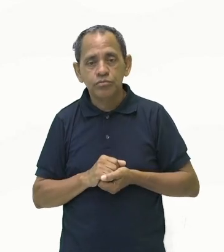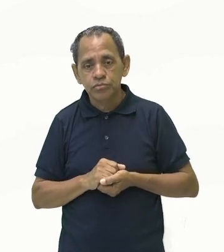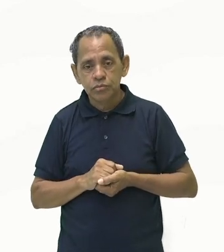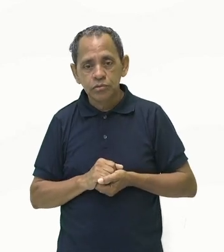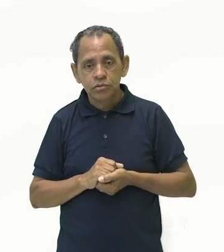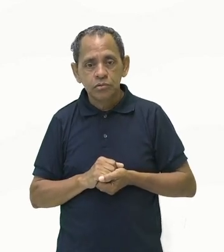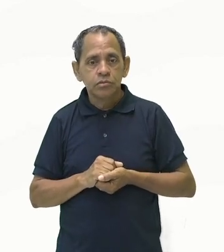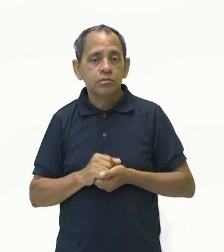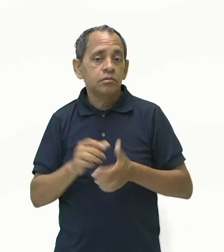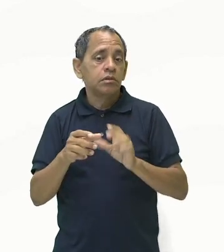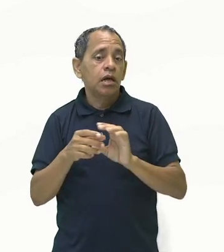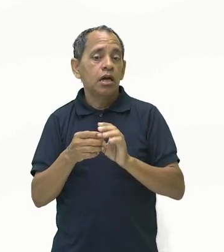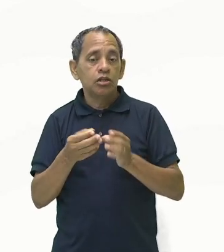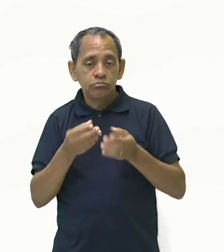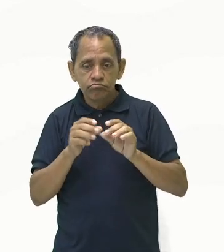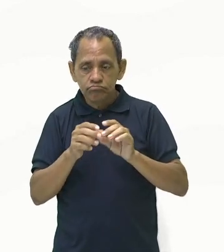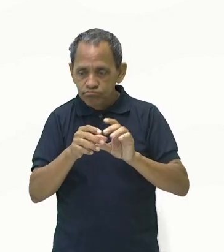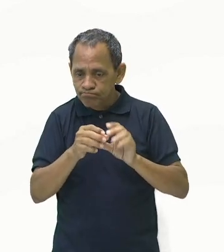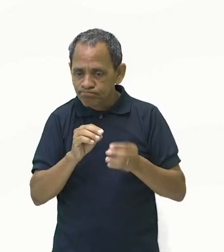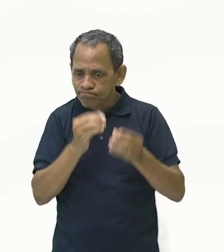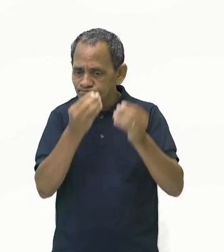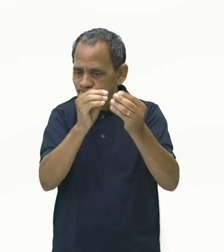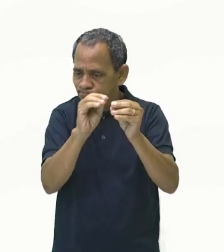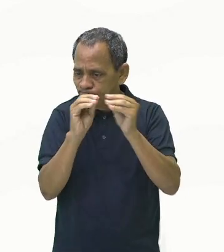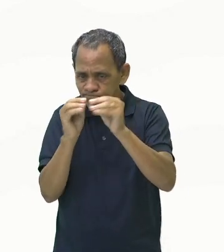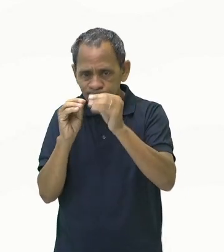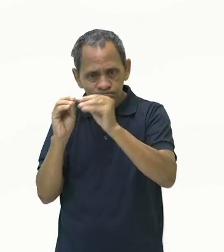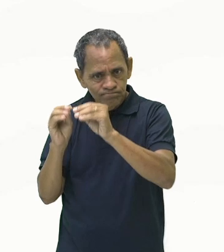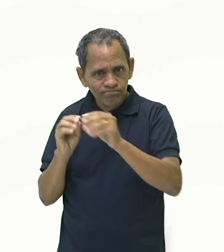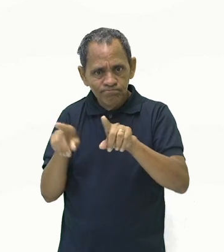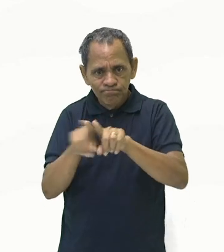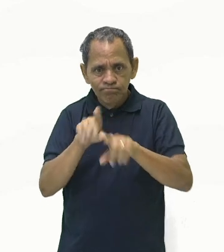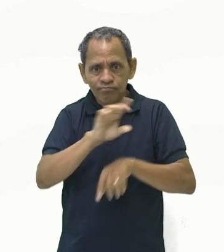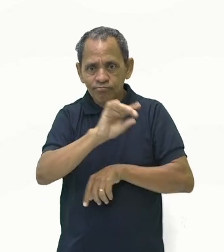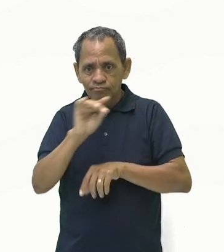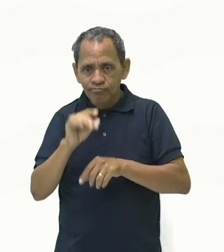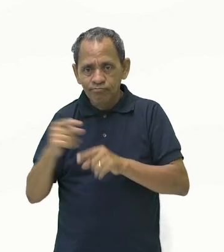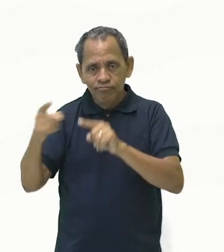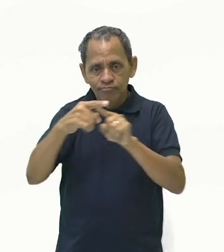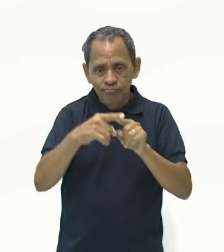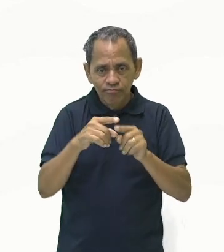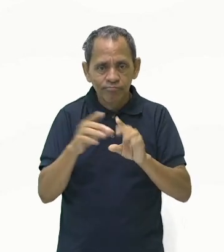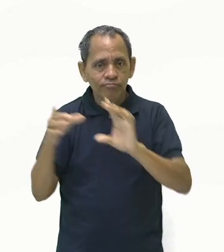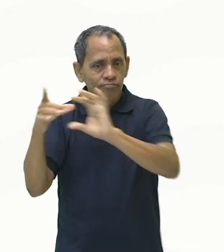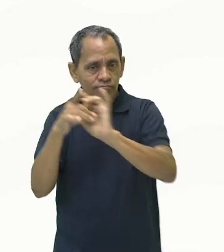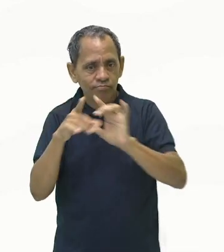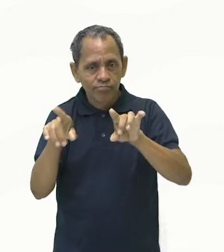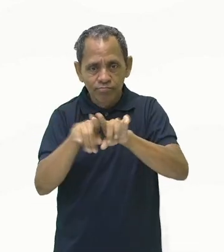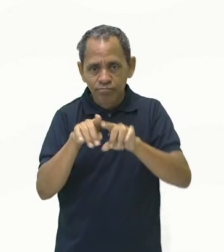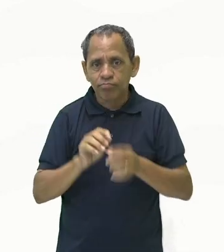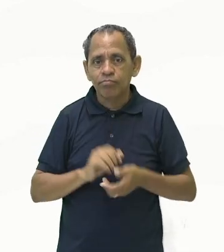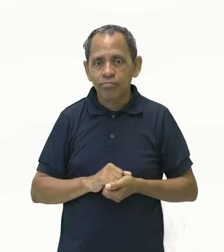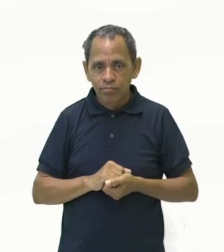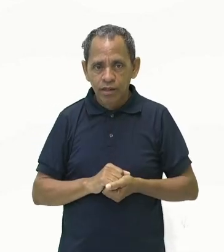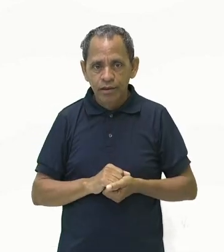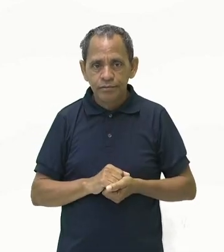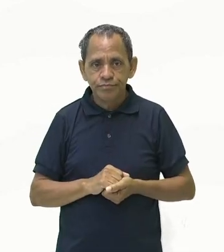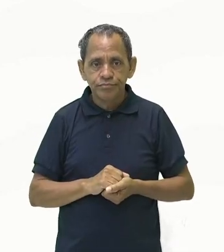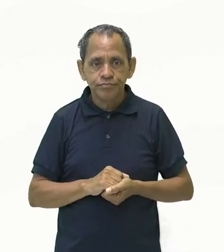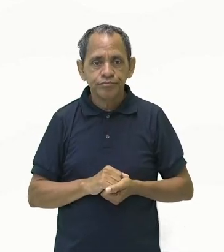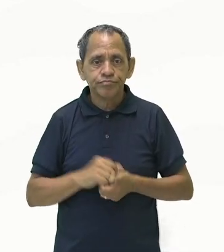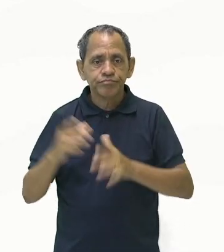vamos analisar em questão de cadeia, disposição, tipo de ligação e natureza. Então,